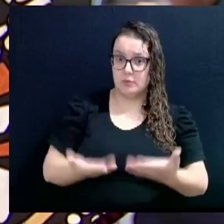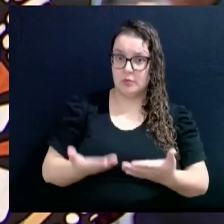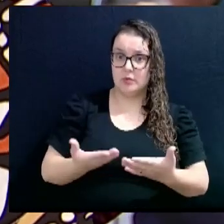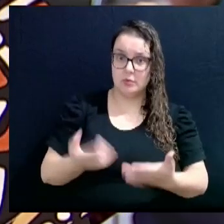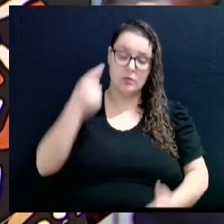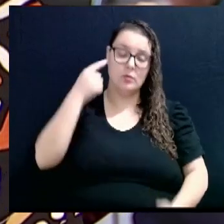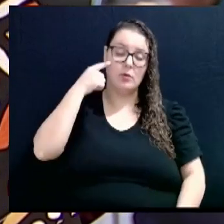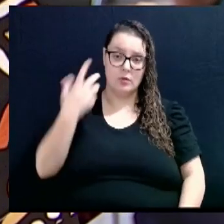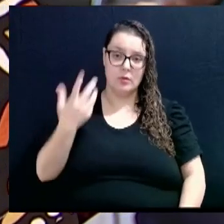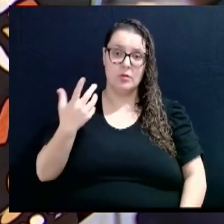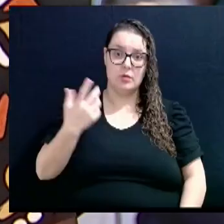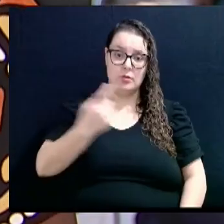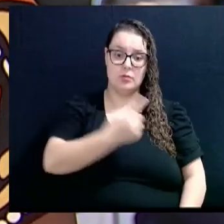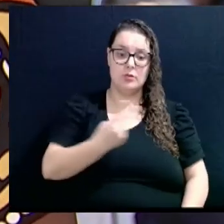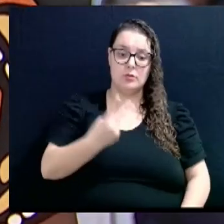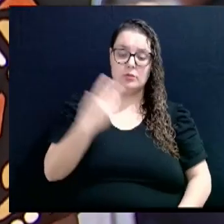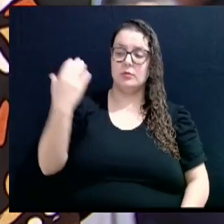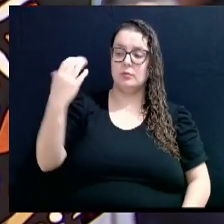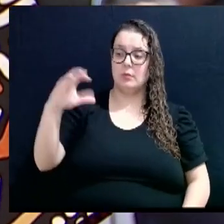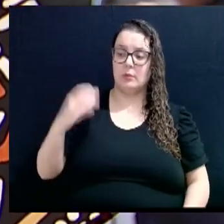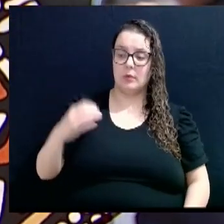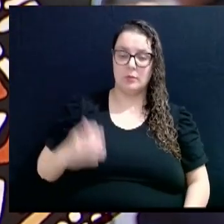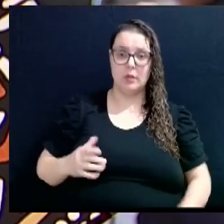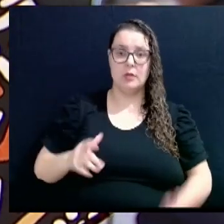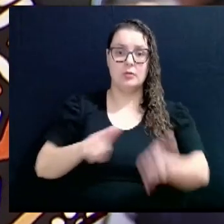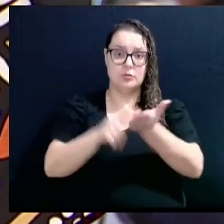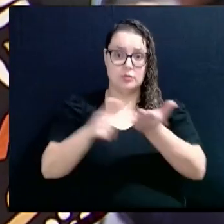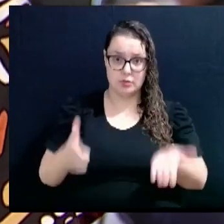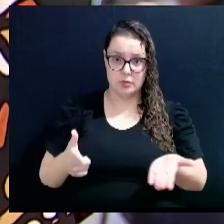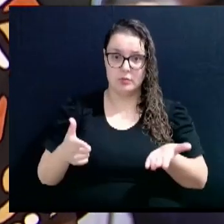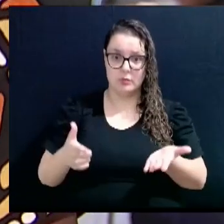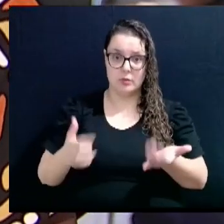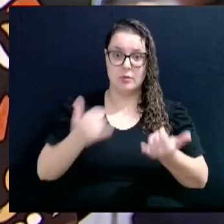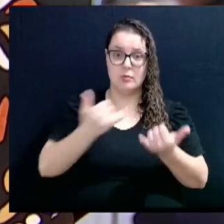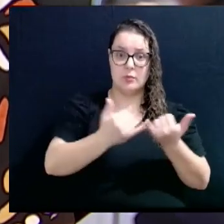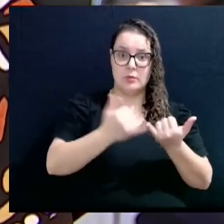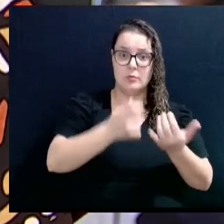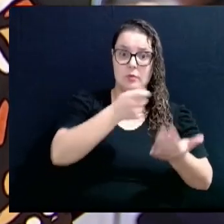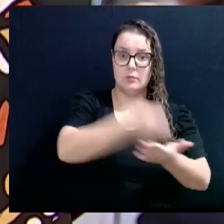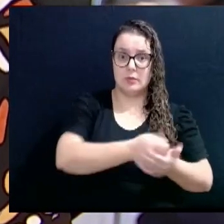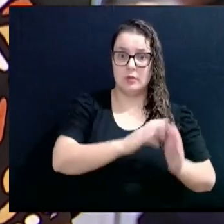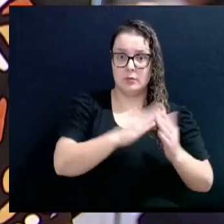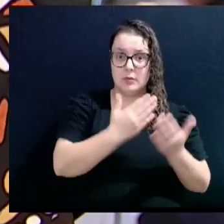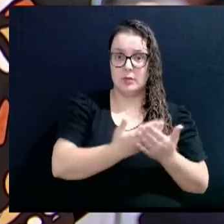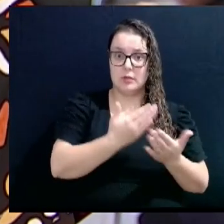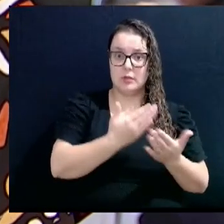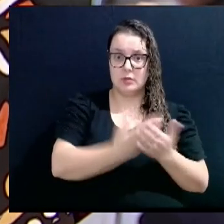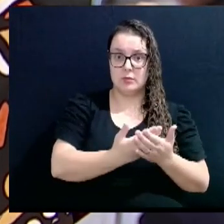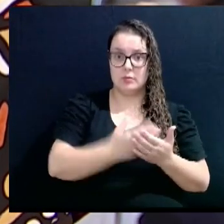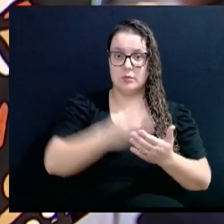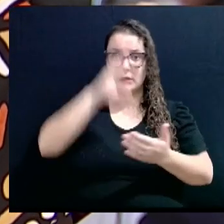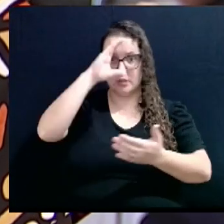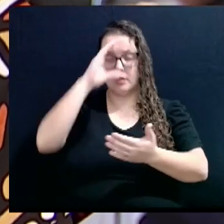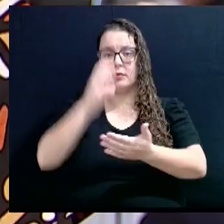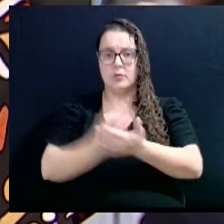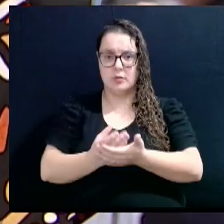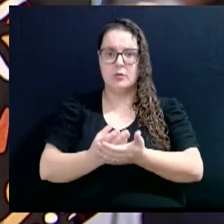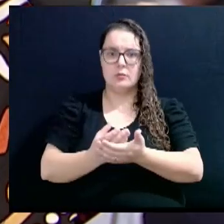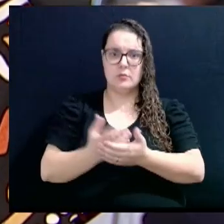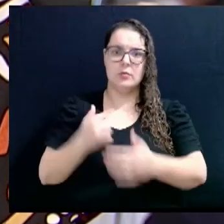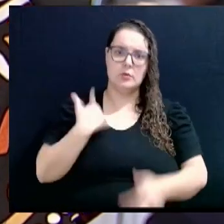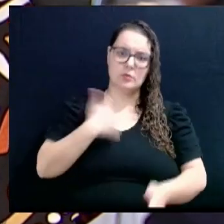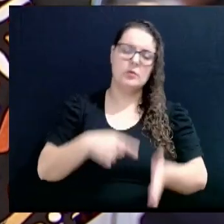12 edições, né, onde uma parte é custeada pela escola, e acredito que talvez sejamos a primeira escola a ter uma